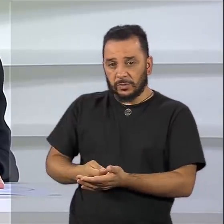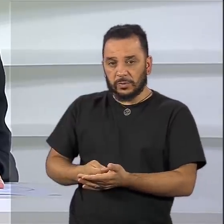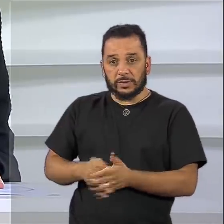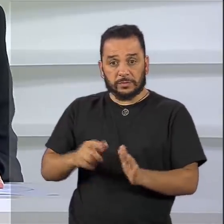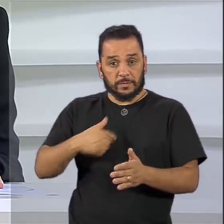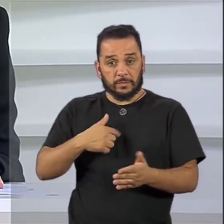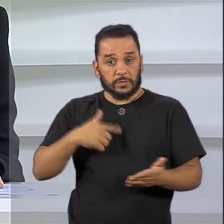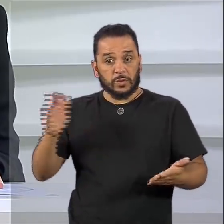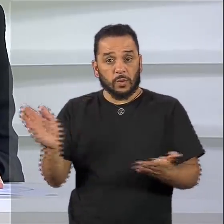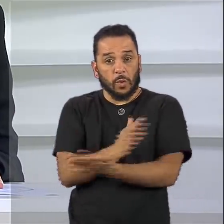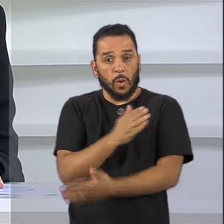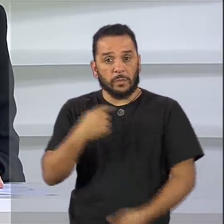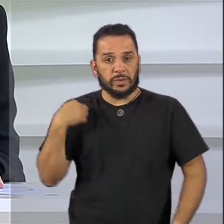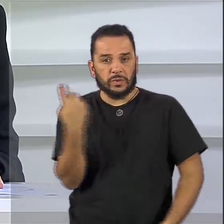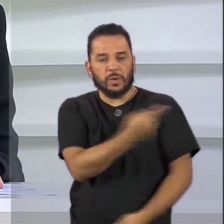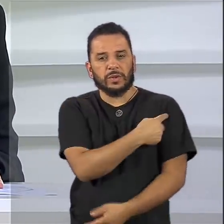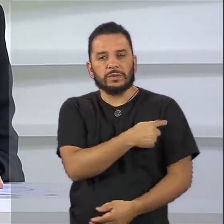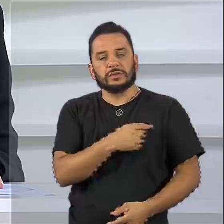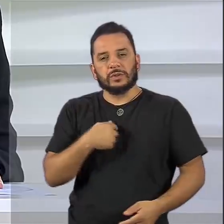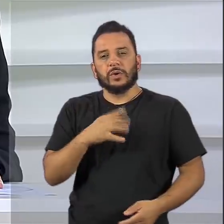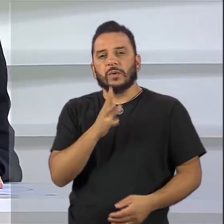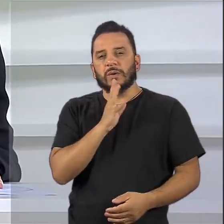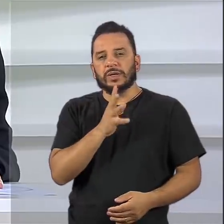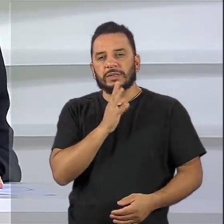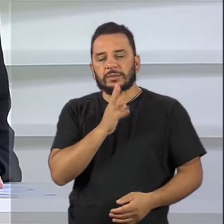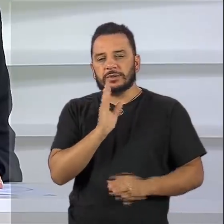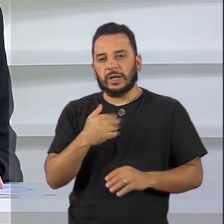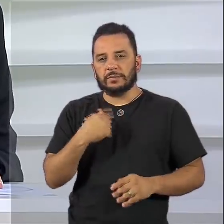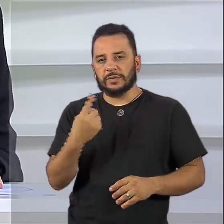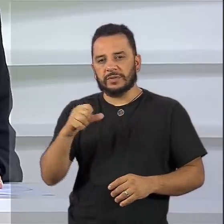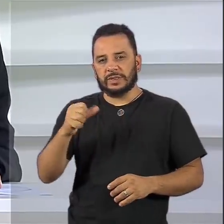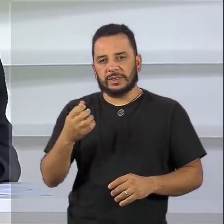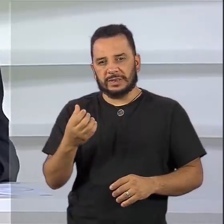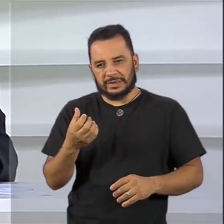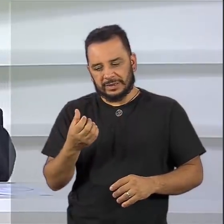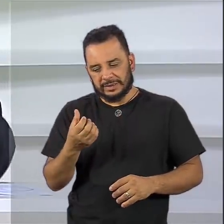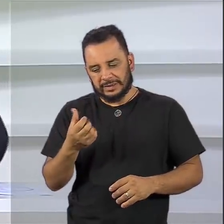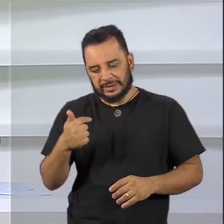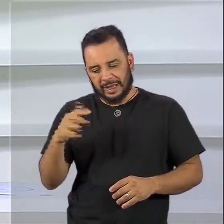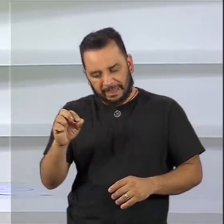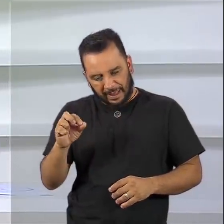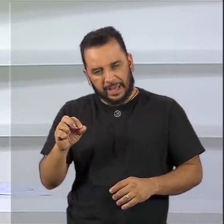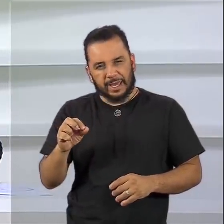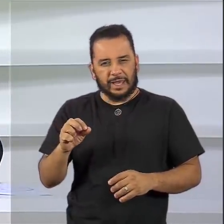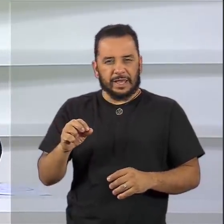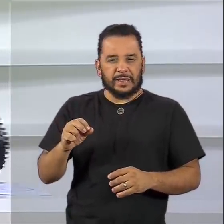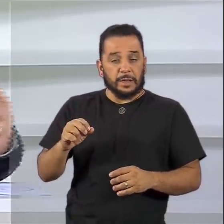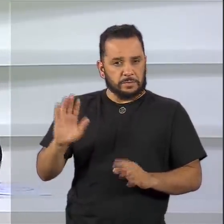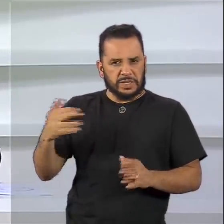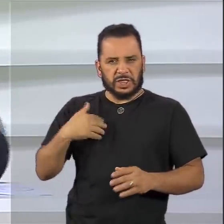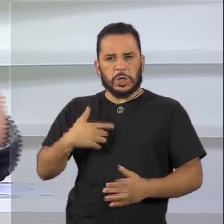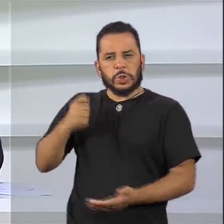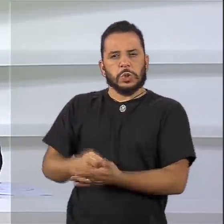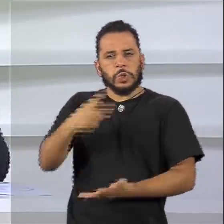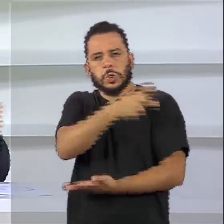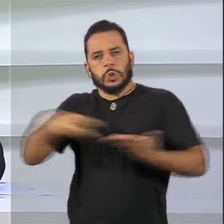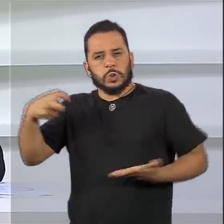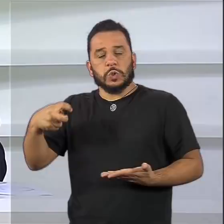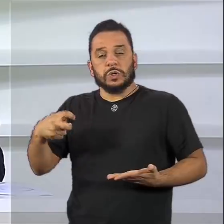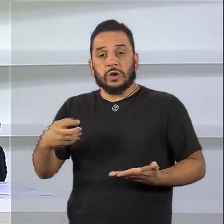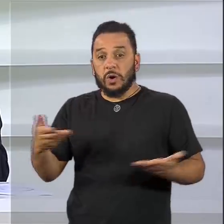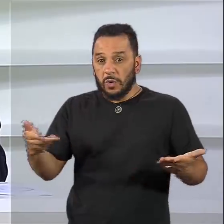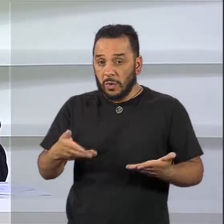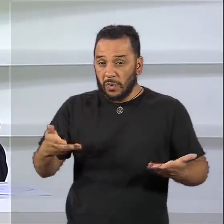como nós conhecemos lá nos anos 60, 70, caíram de moda. Exato. E que a novidade é usar os próprios